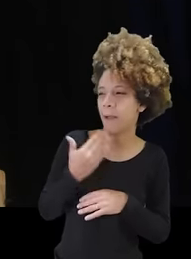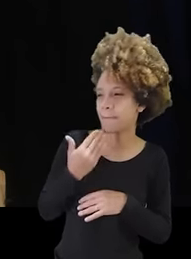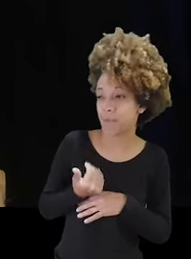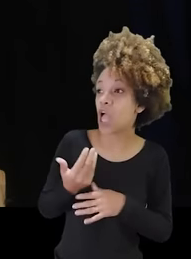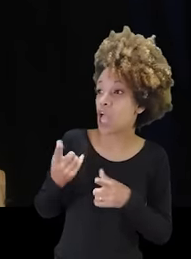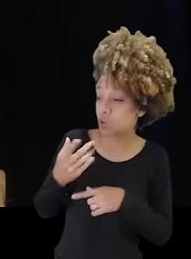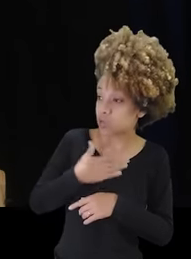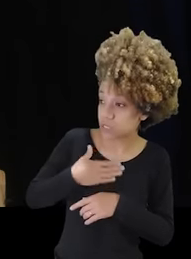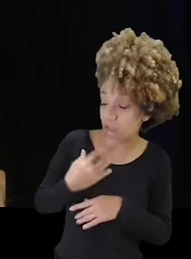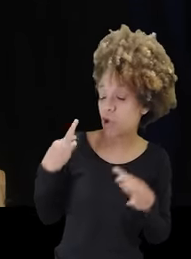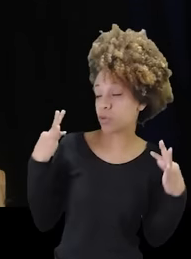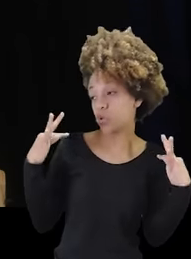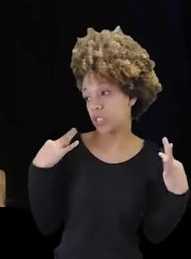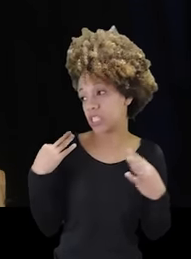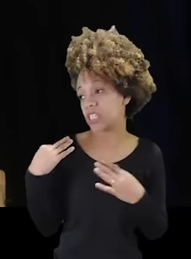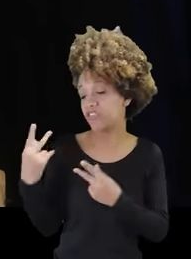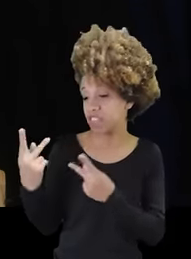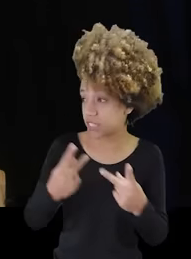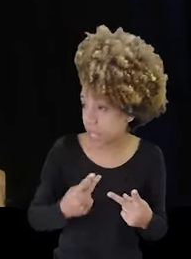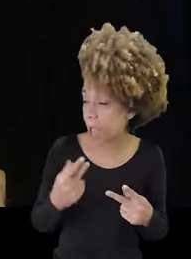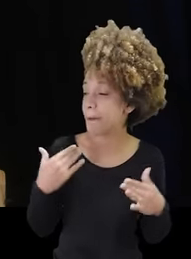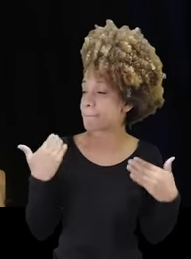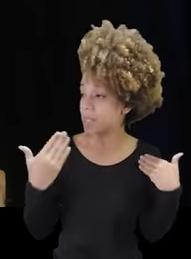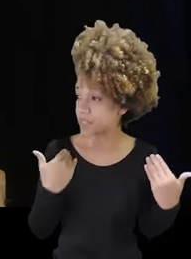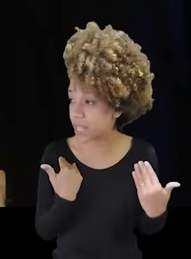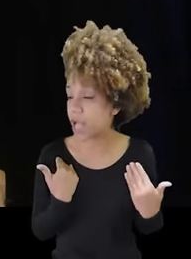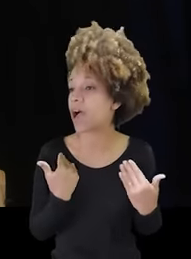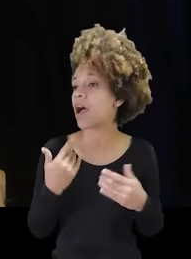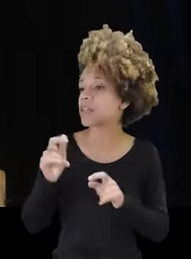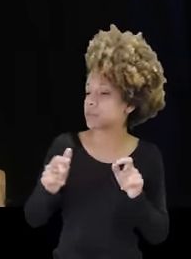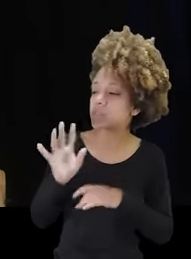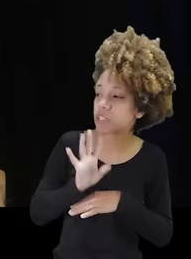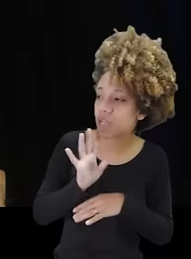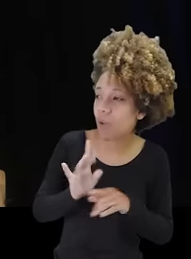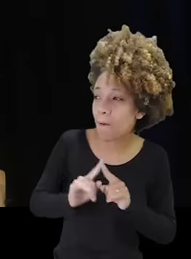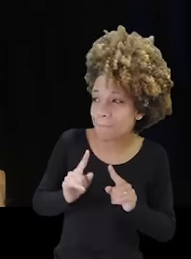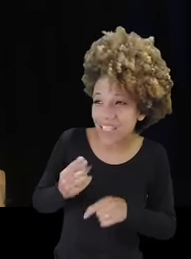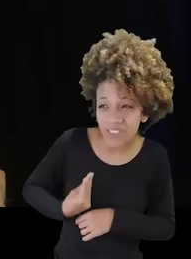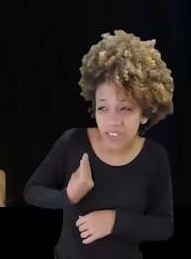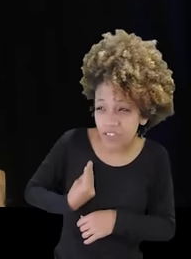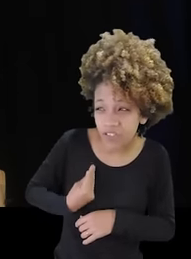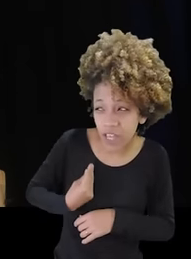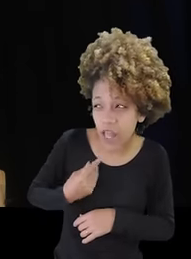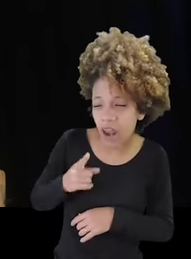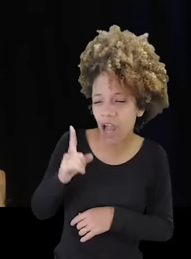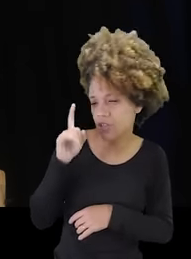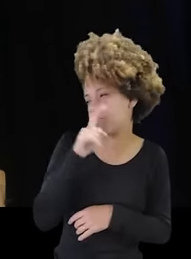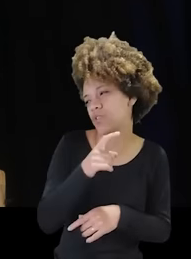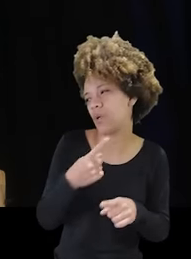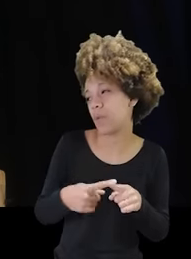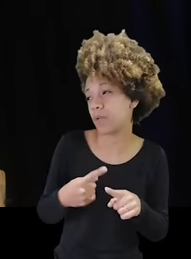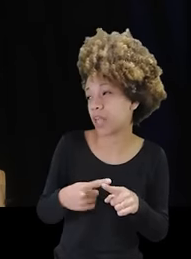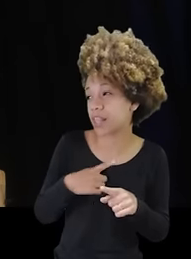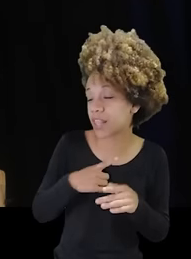eu gosto de lá como turista eu gosto de lá para passear lá muito divertido pessoal muito legal só que morar lá é complicado